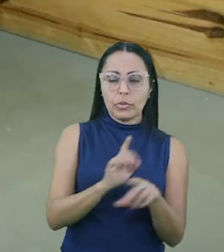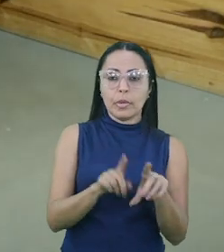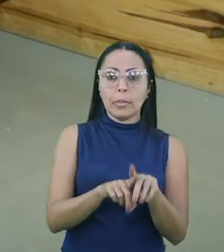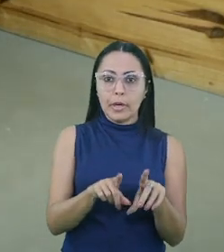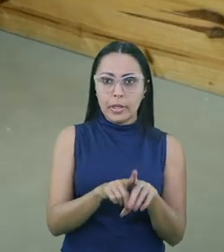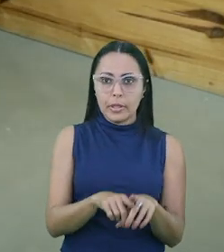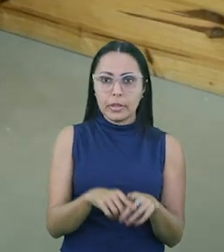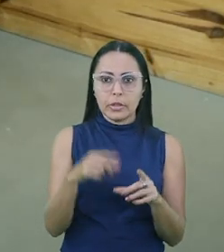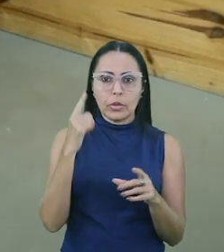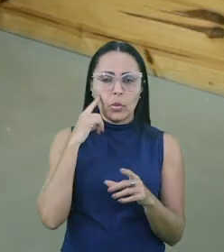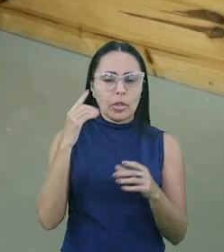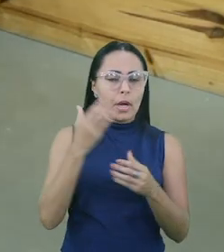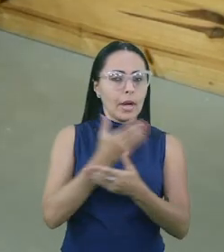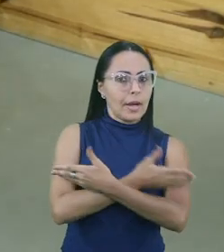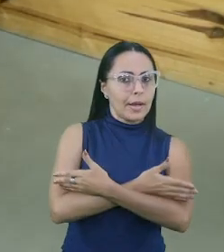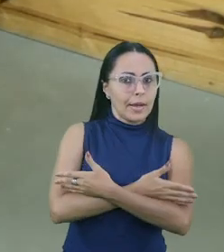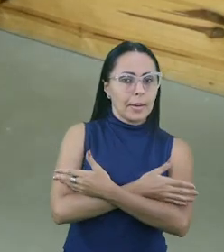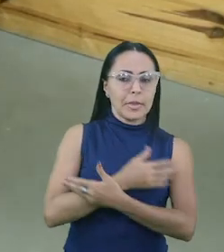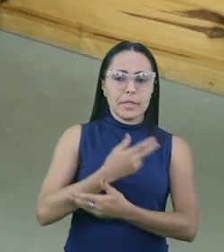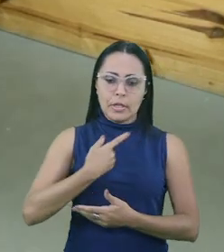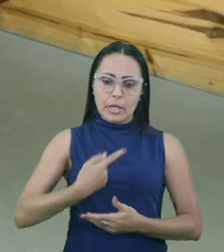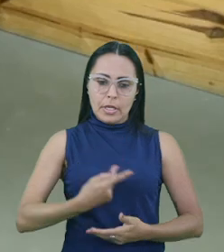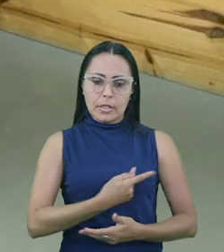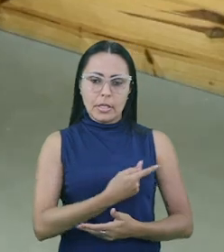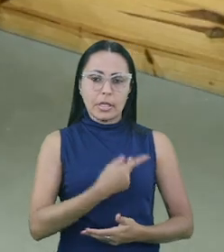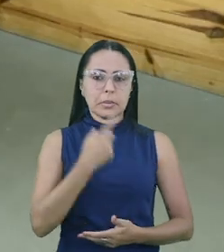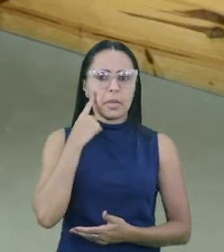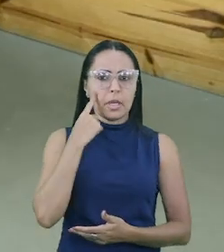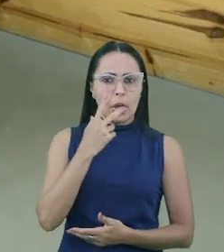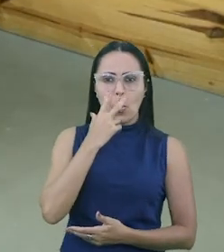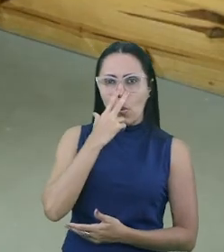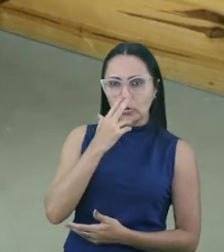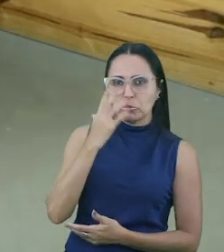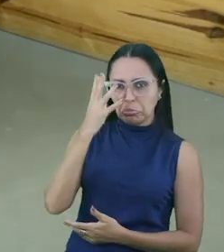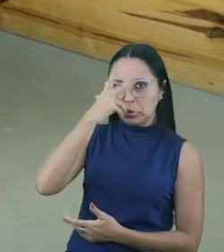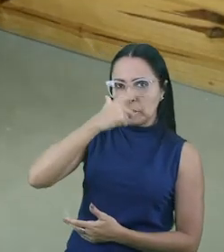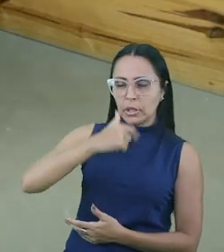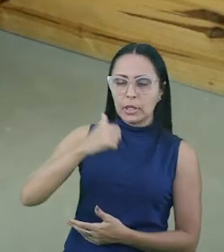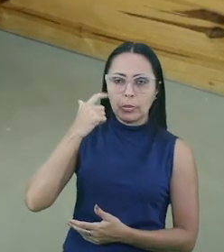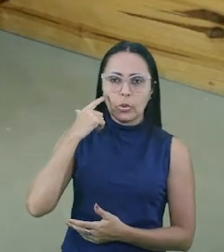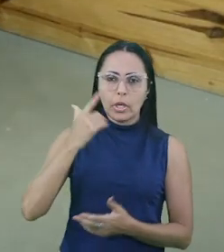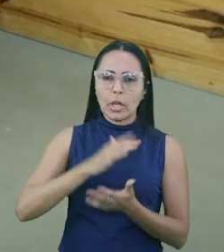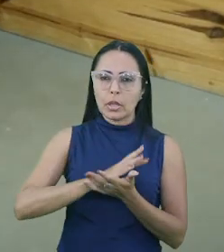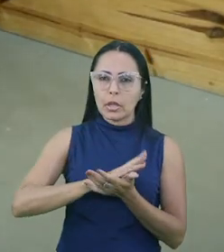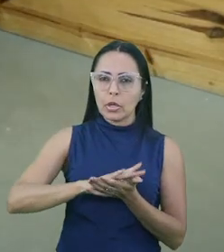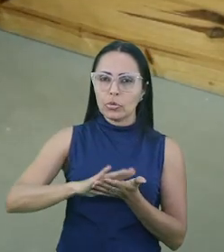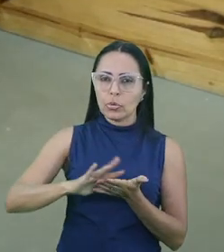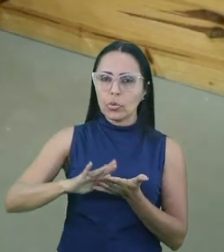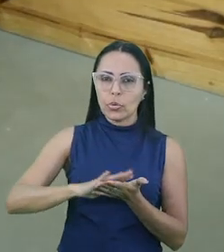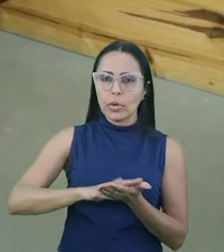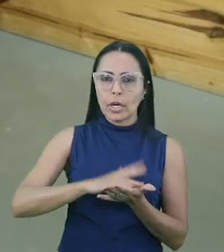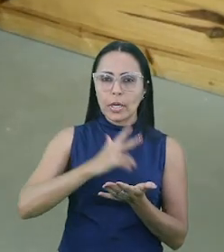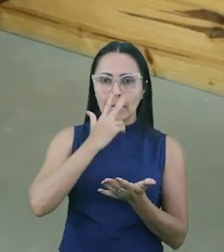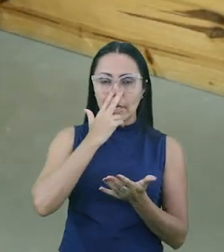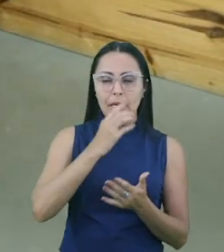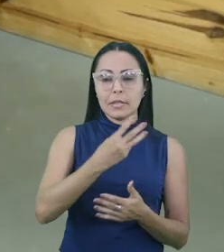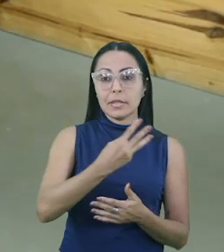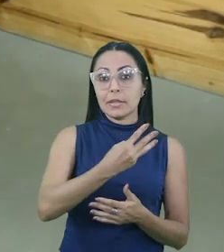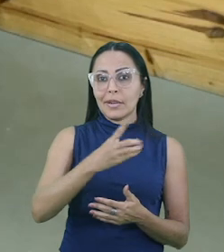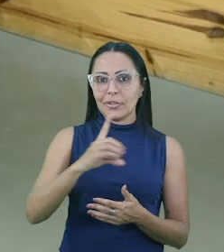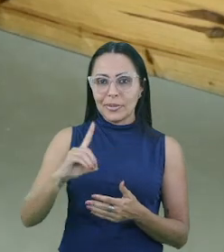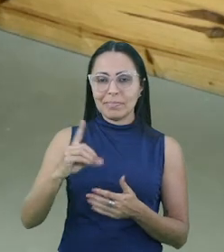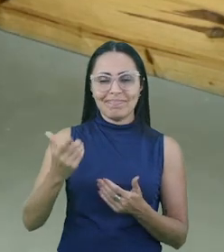de uma outra camisa, outra estampa. E essa eu acho bem bonita por conta essa textura, né? Que parece meio que 3D, assim.